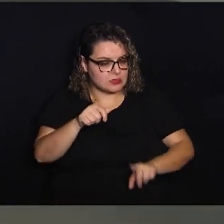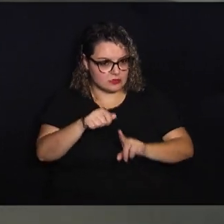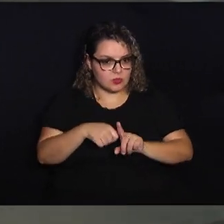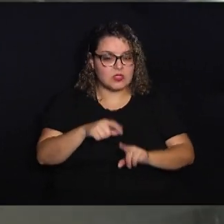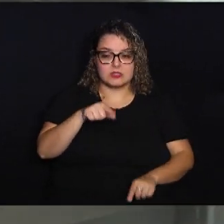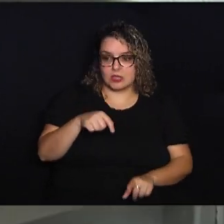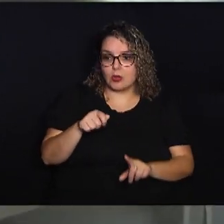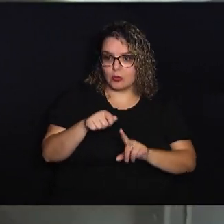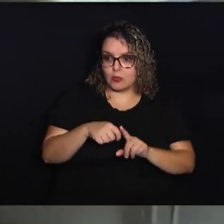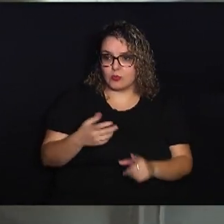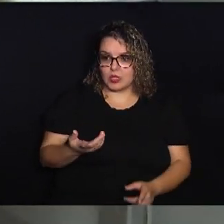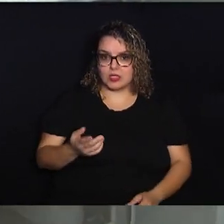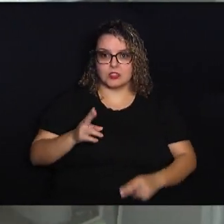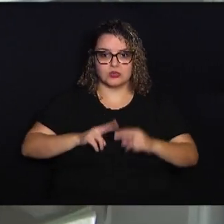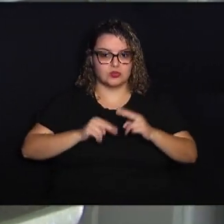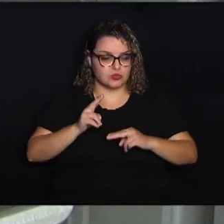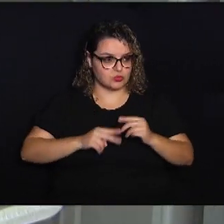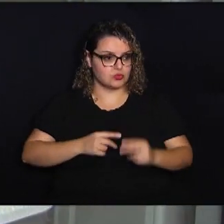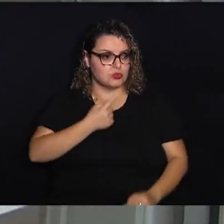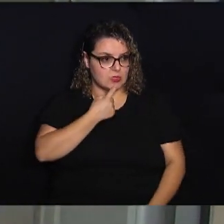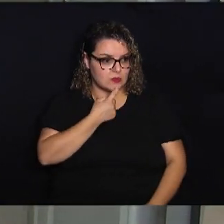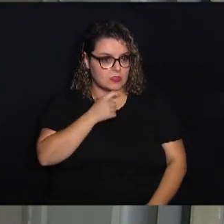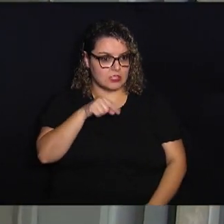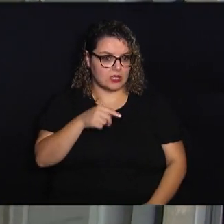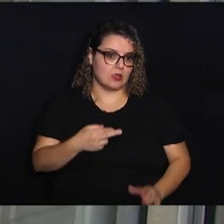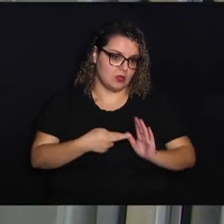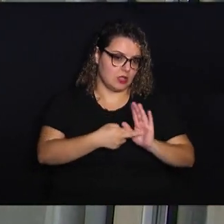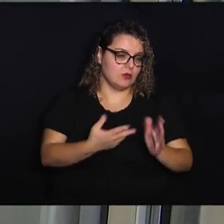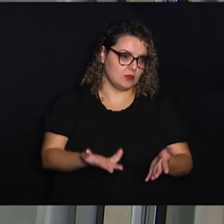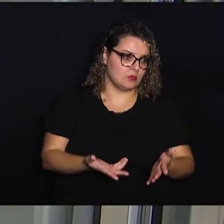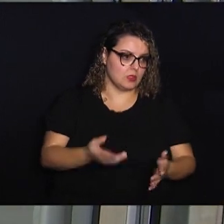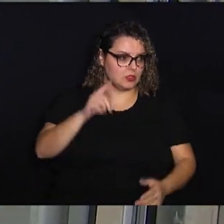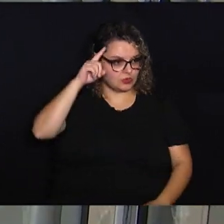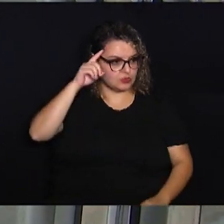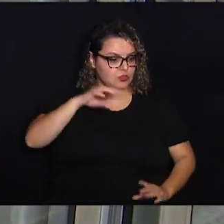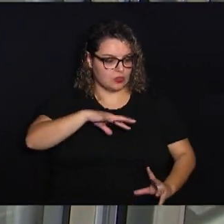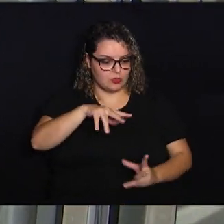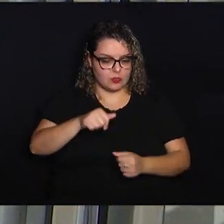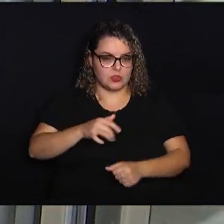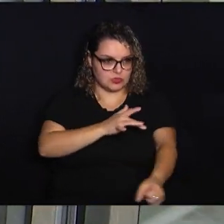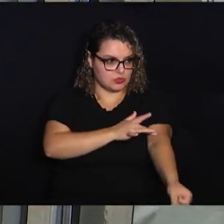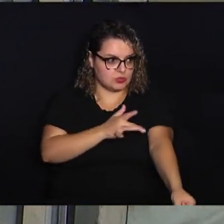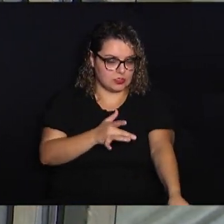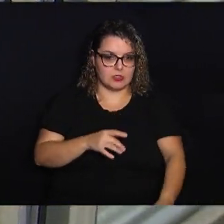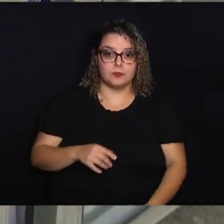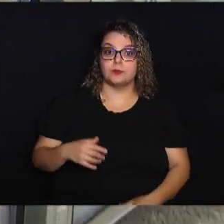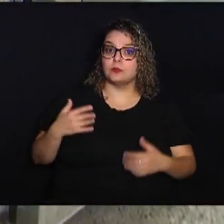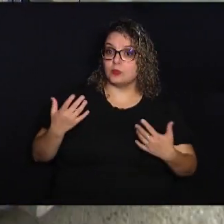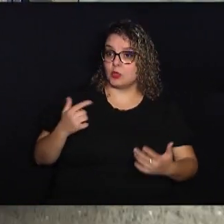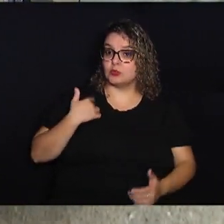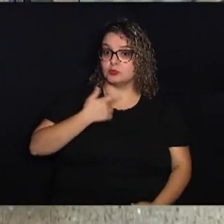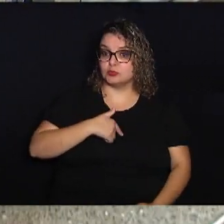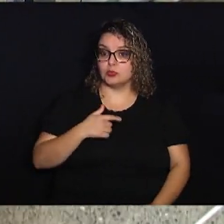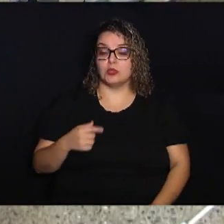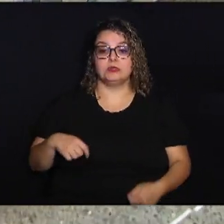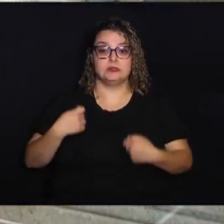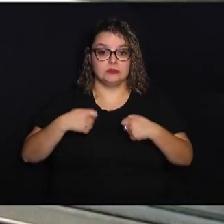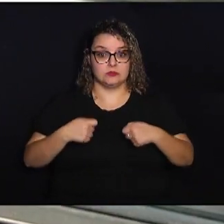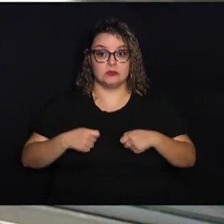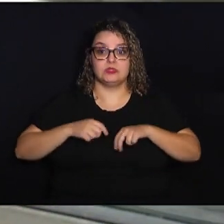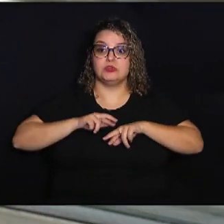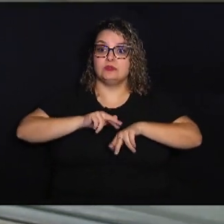mês Junho Vermelho, que é referência ao Dia Mundial da Doação. Bom, nós estamos precisando de